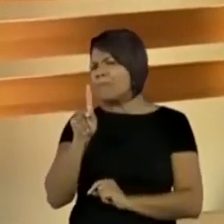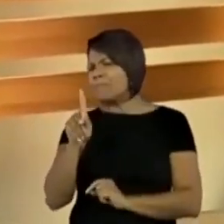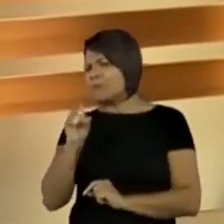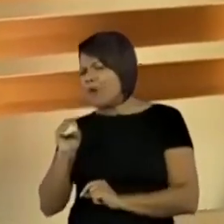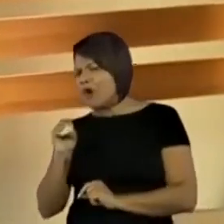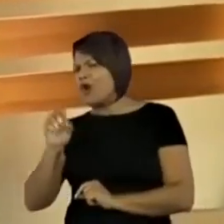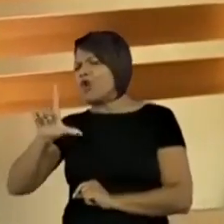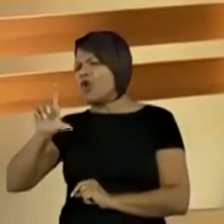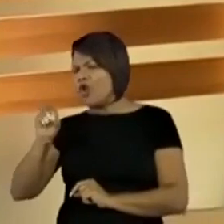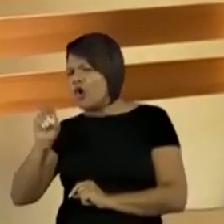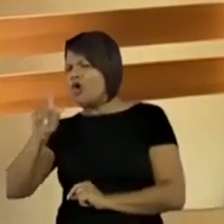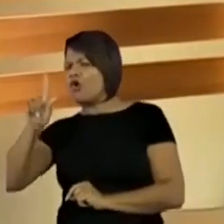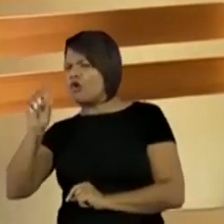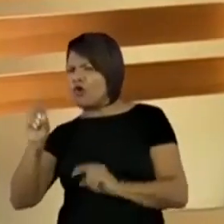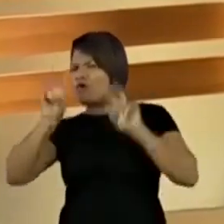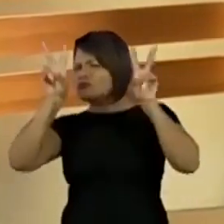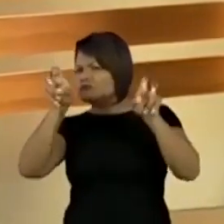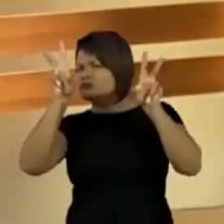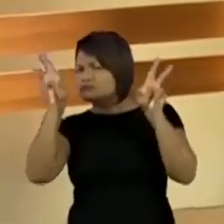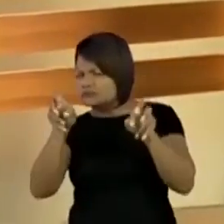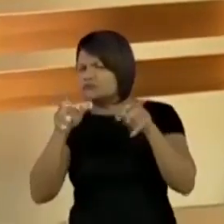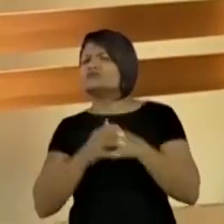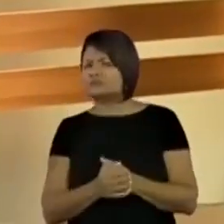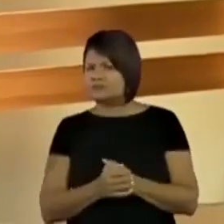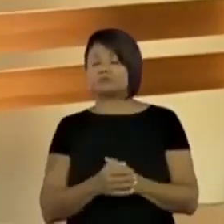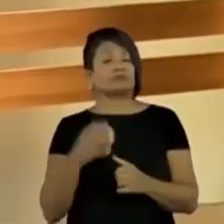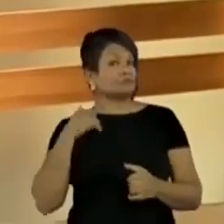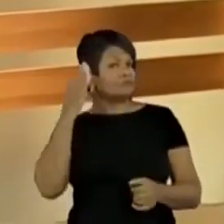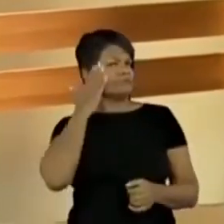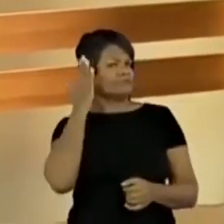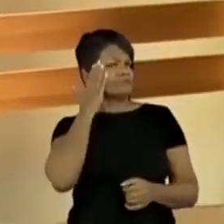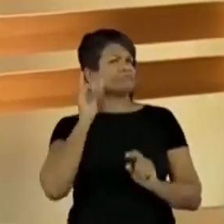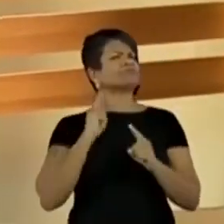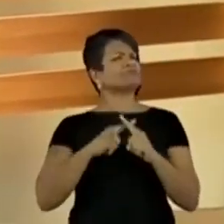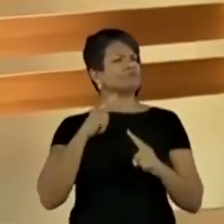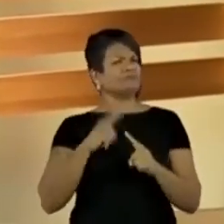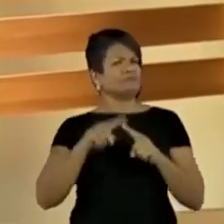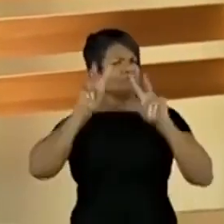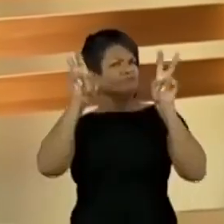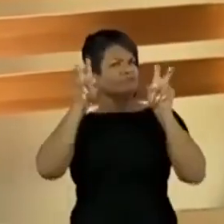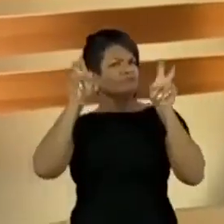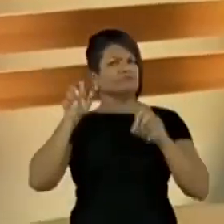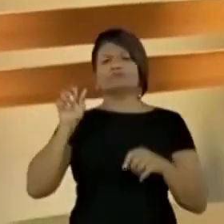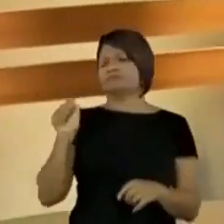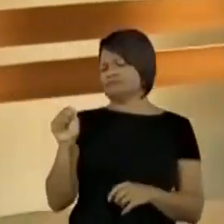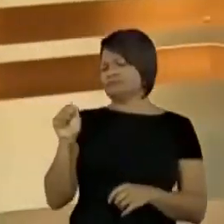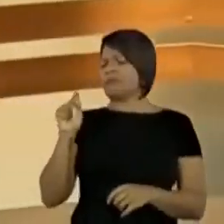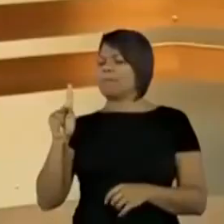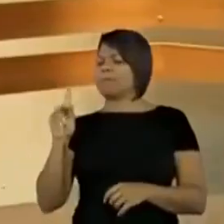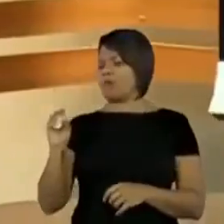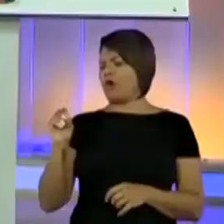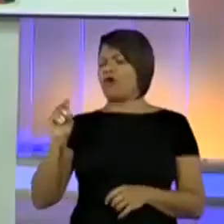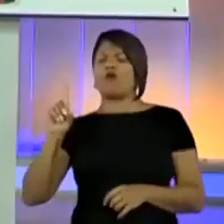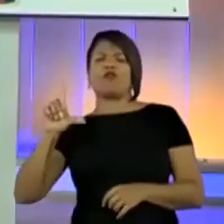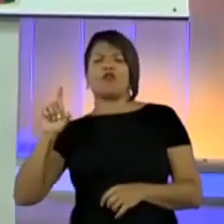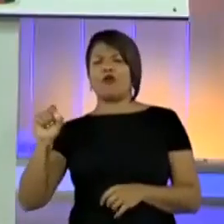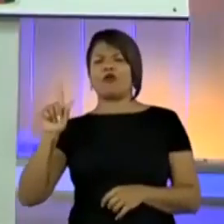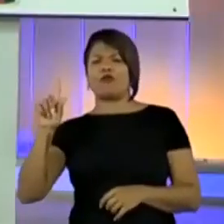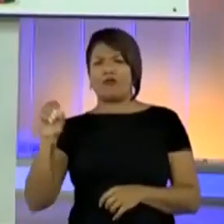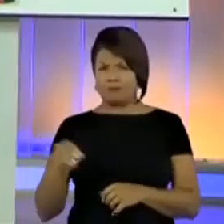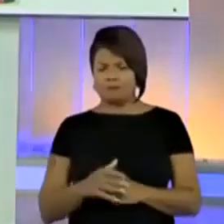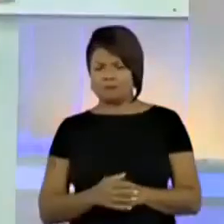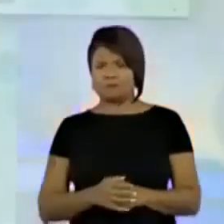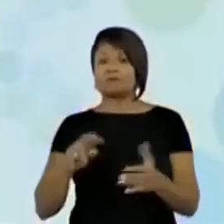esse título para o texto dele. E agora a gente vai entender por que ele deu esse nome que chama um apólogo. O que significa? Olha